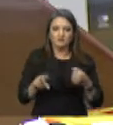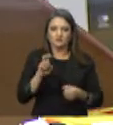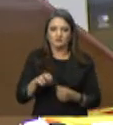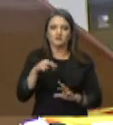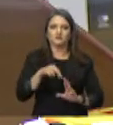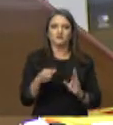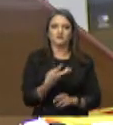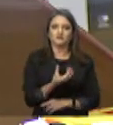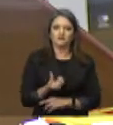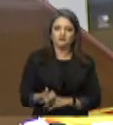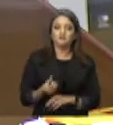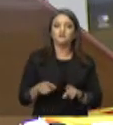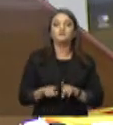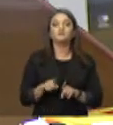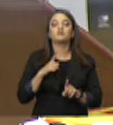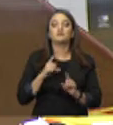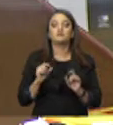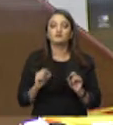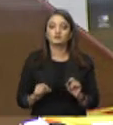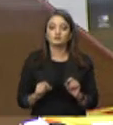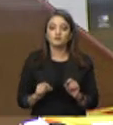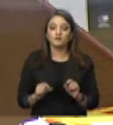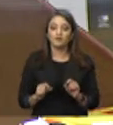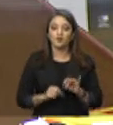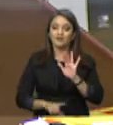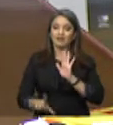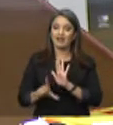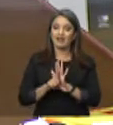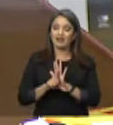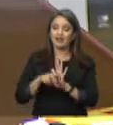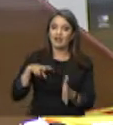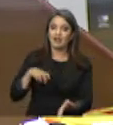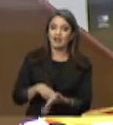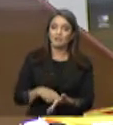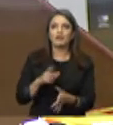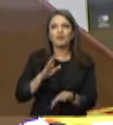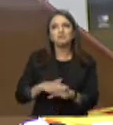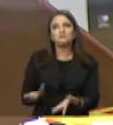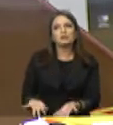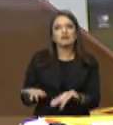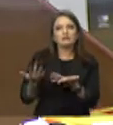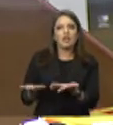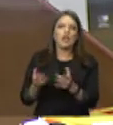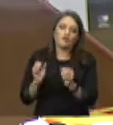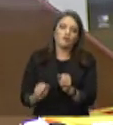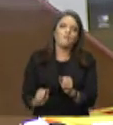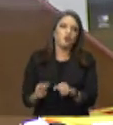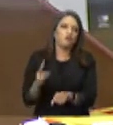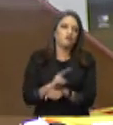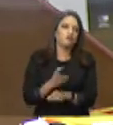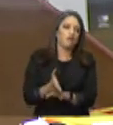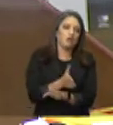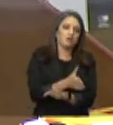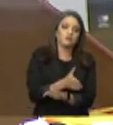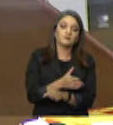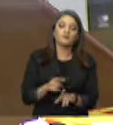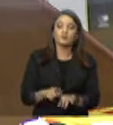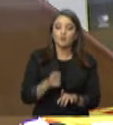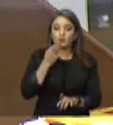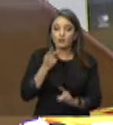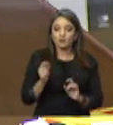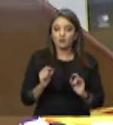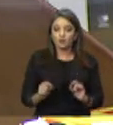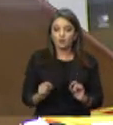36 como também fixou a retroatividade da lei penal benigna Artigo 5º 40 e detalhou o caráter